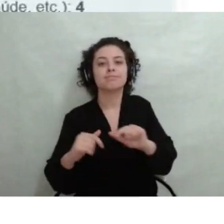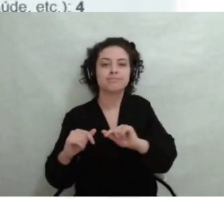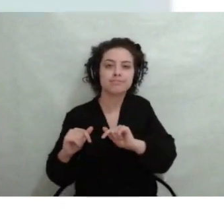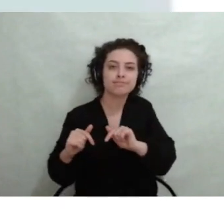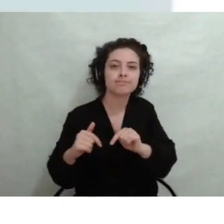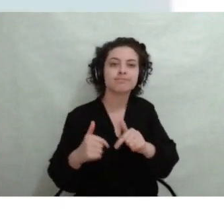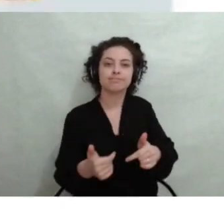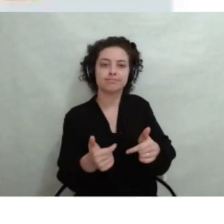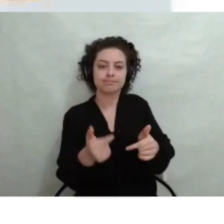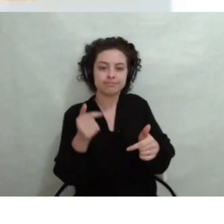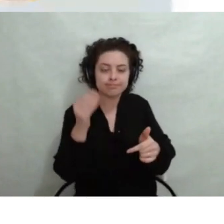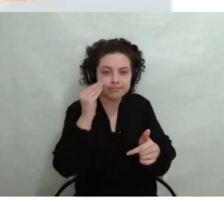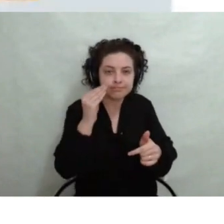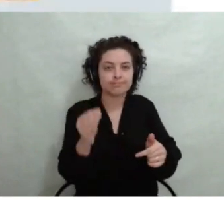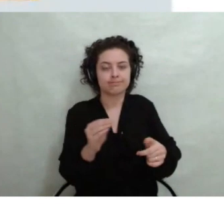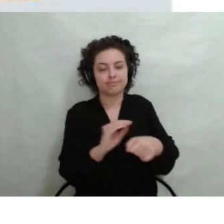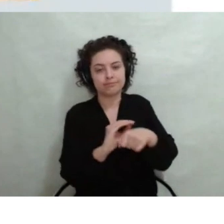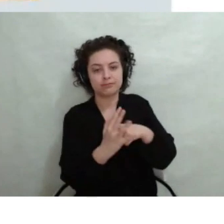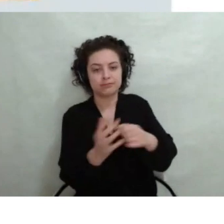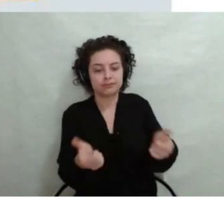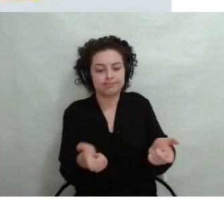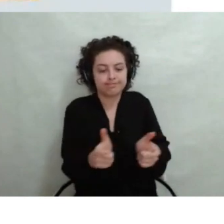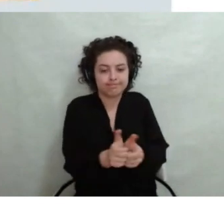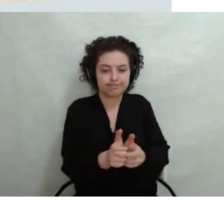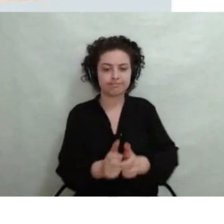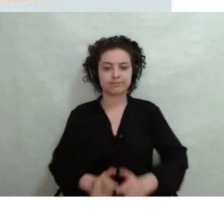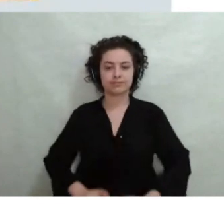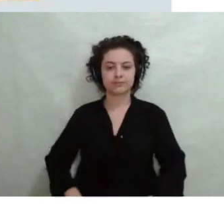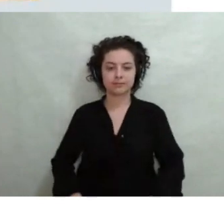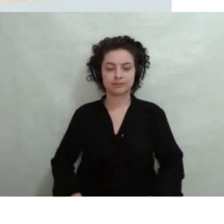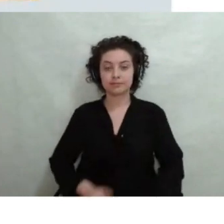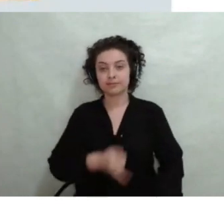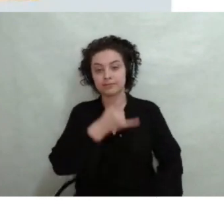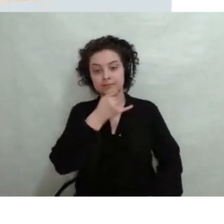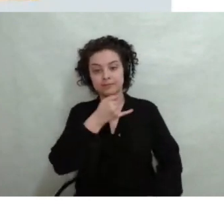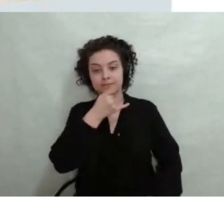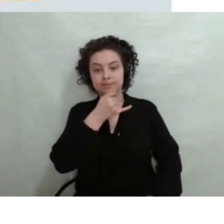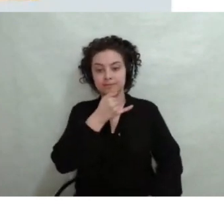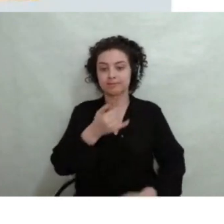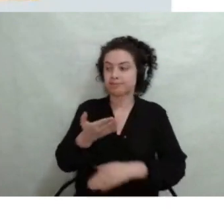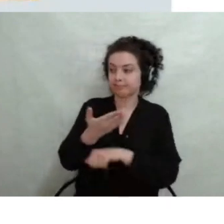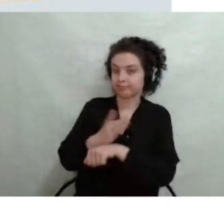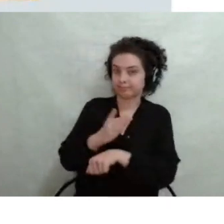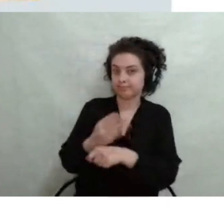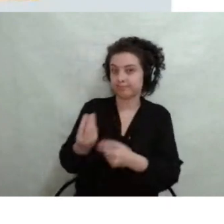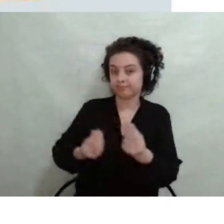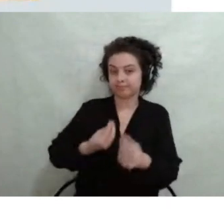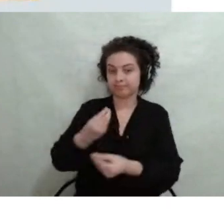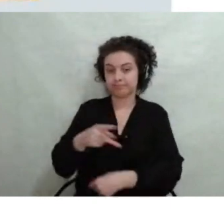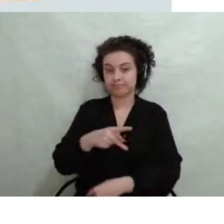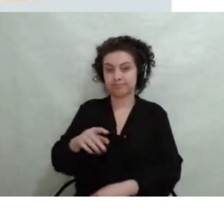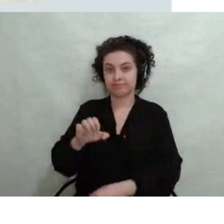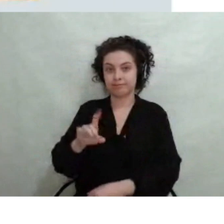para a Covid-19. Esse aqui é um exemplo de treinamento, o professor Eduardo Medeiros aqui